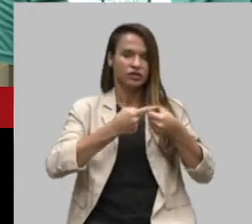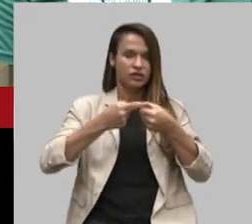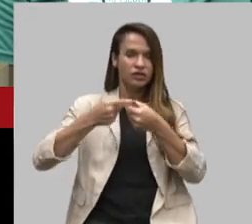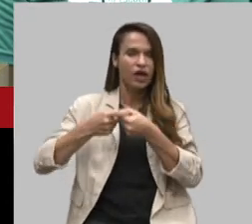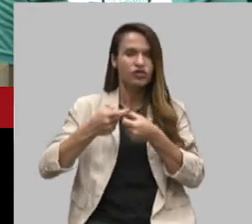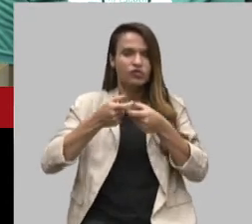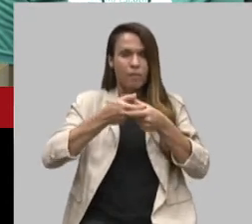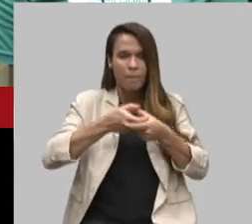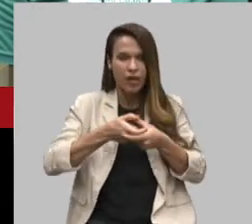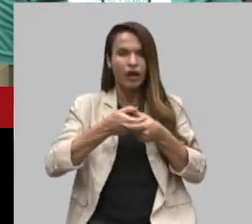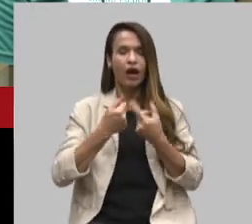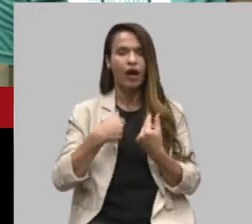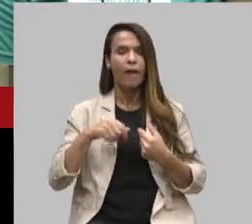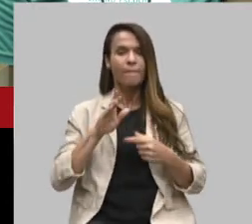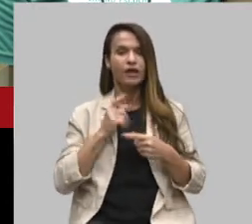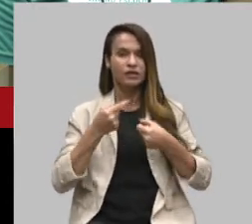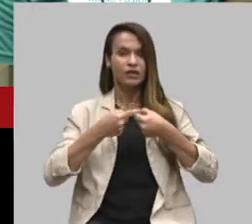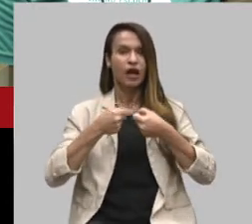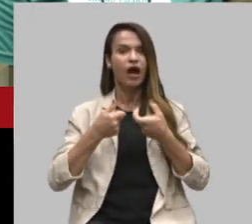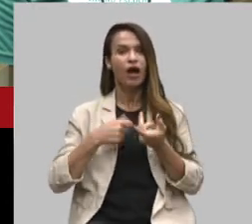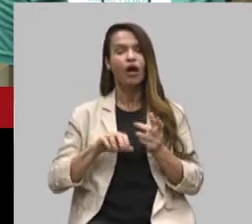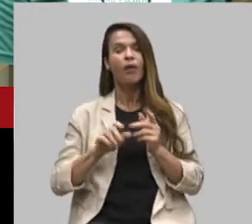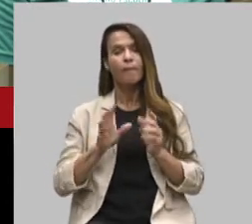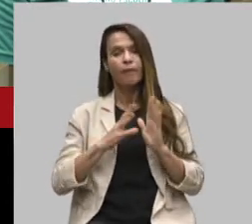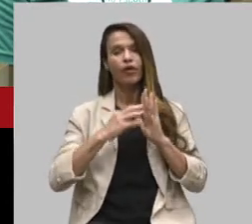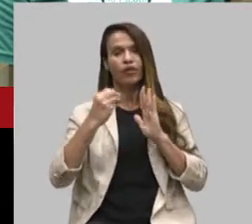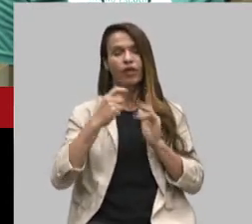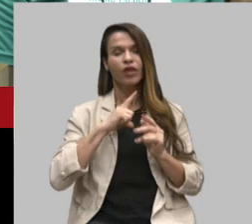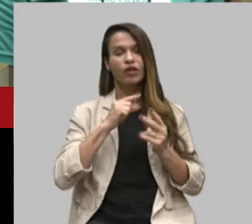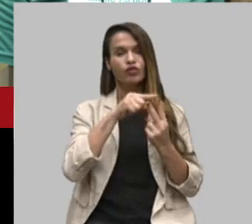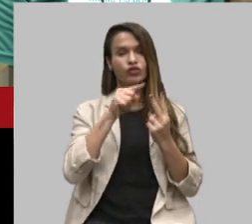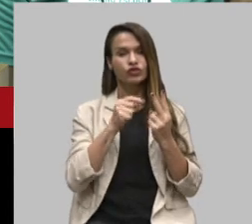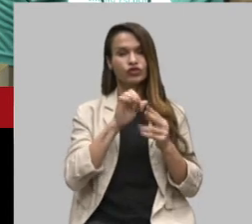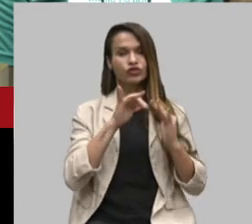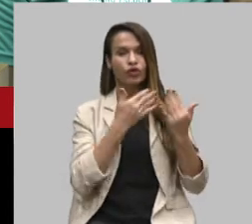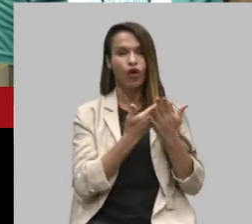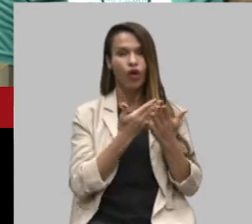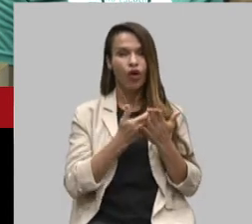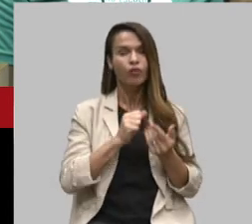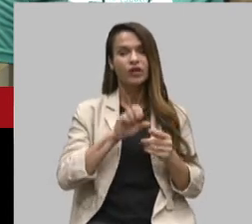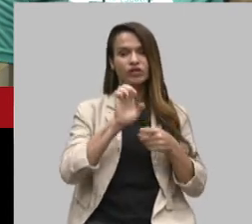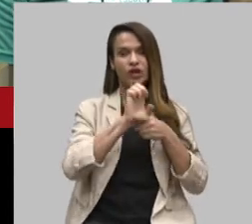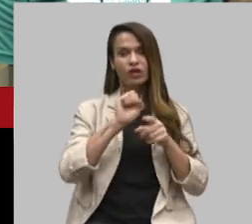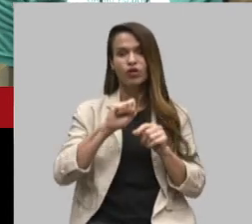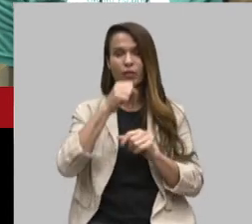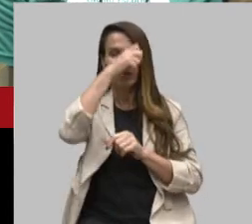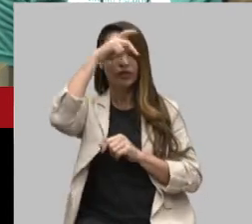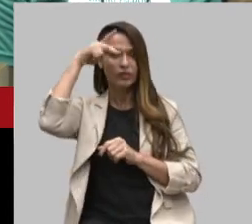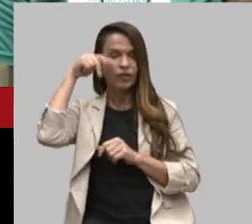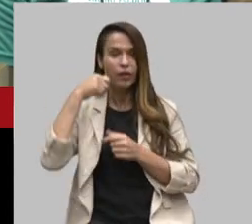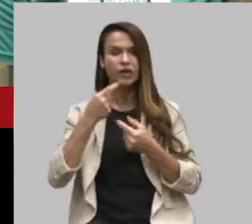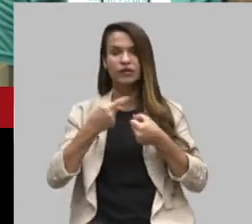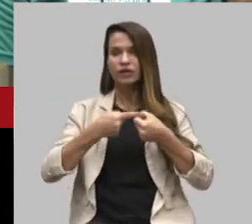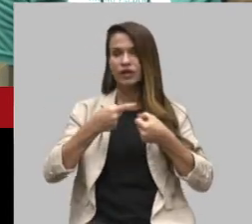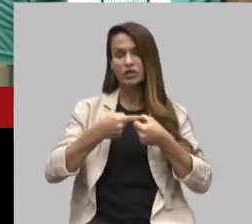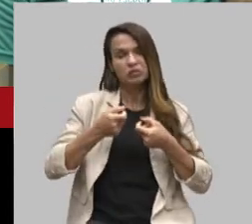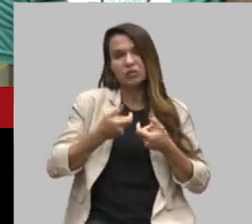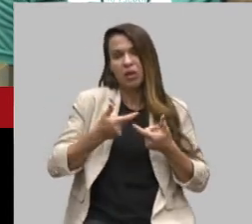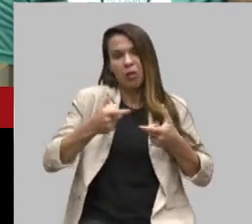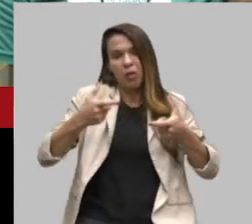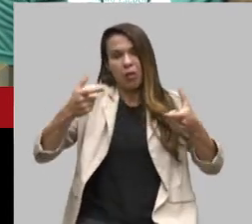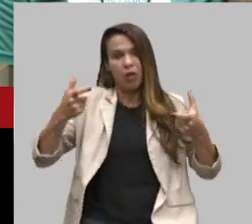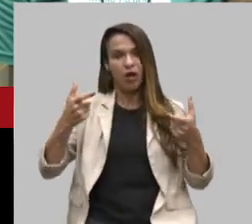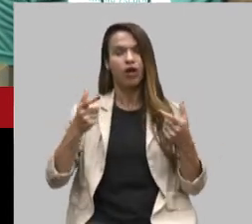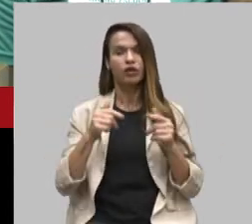um bom exemplo disso minha cidade tem apenas duas escolas sendo uma estadual e uma Municipal Então quer dizer que a minha cidade por não ser grande o suficiente meus O